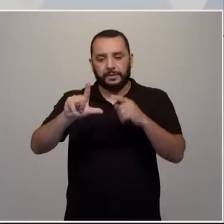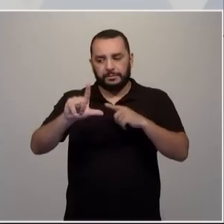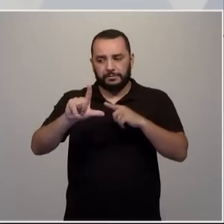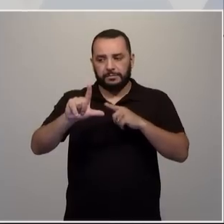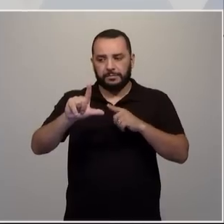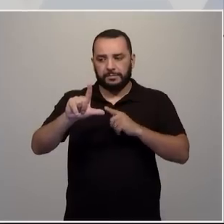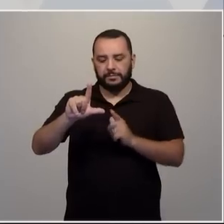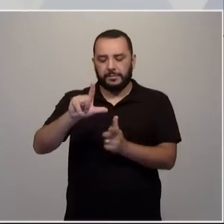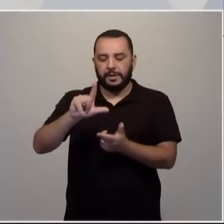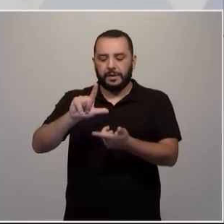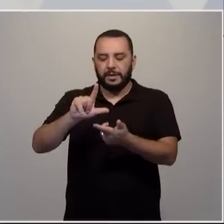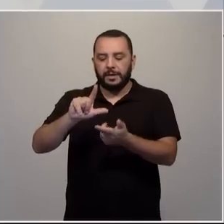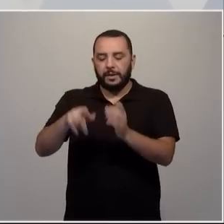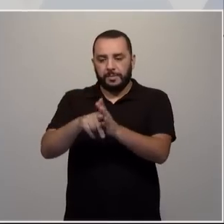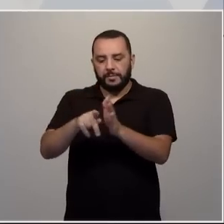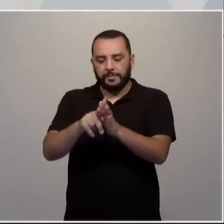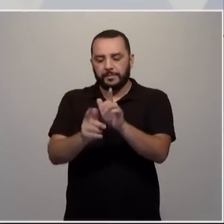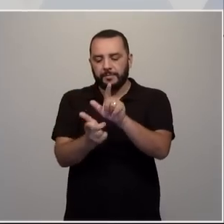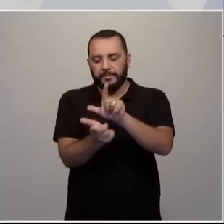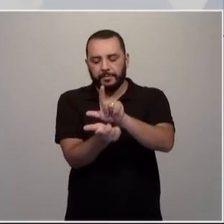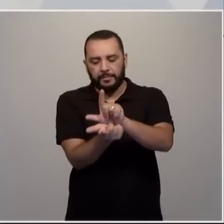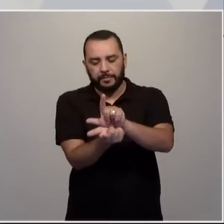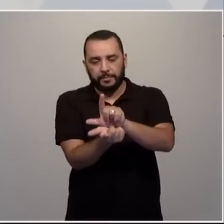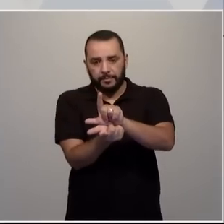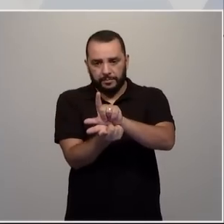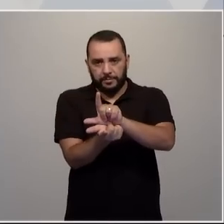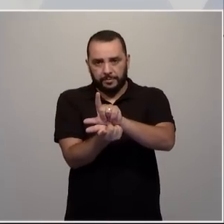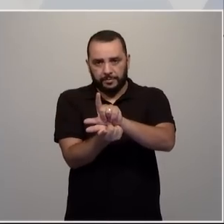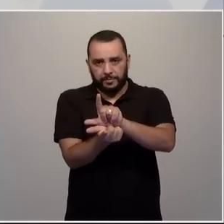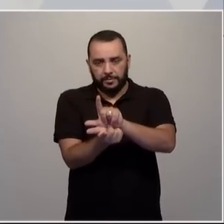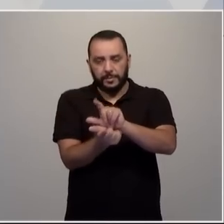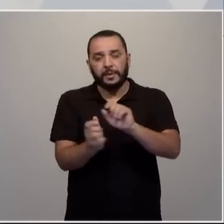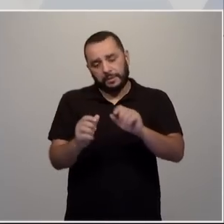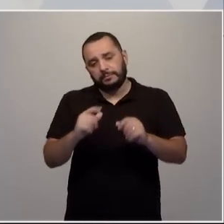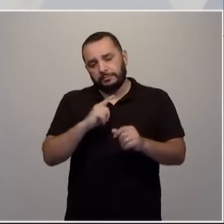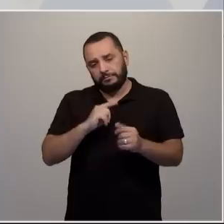uma terna ordenada, que representa um ponto do espaço.